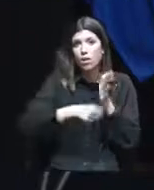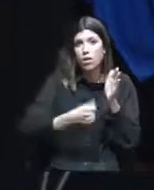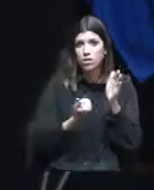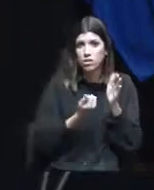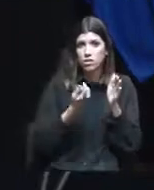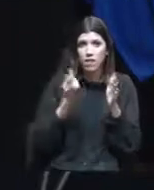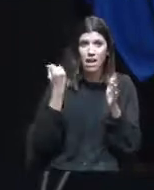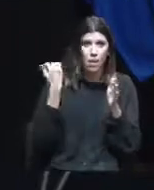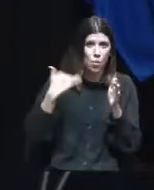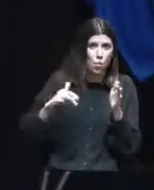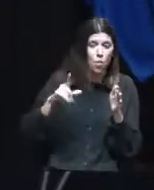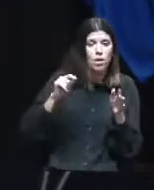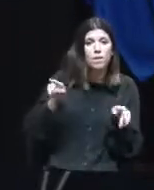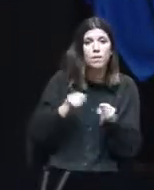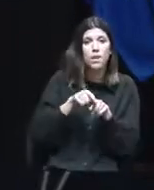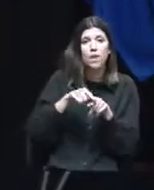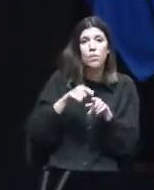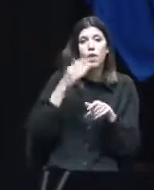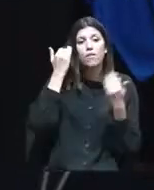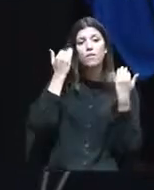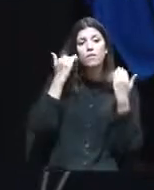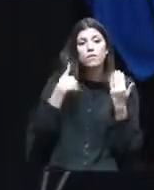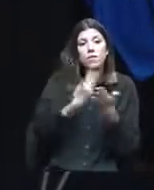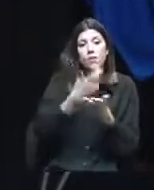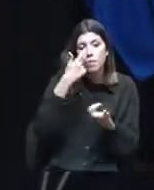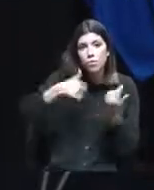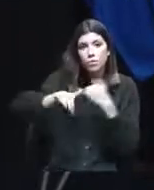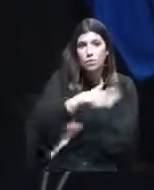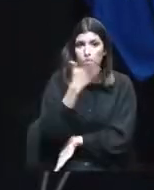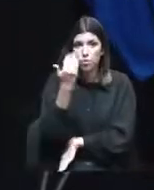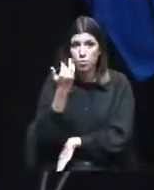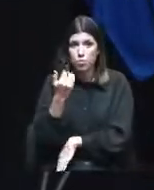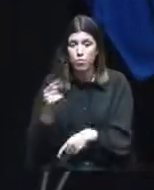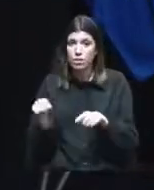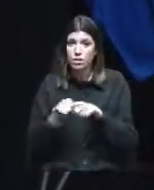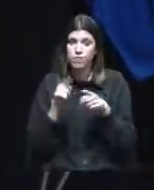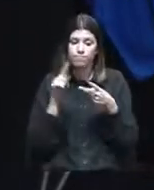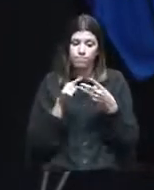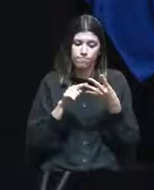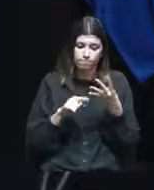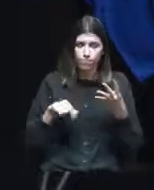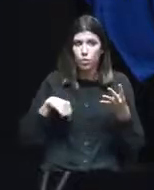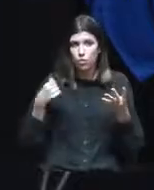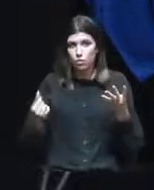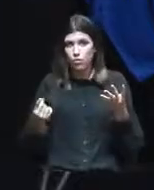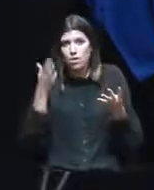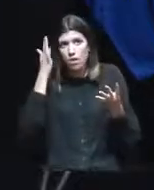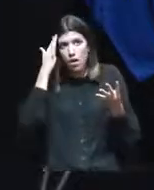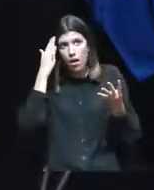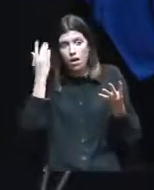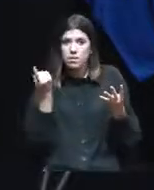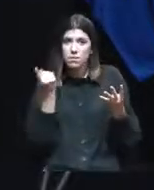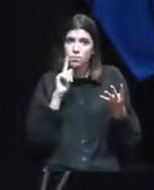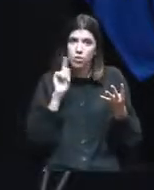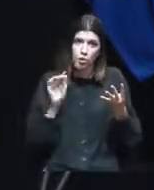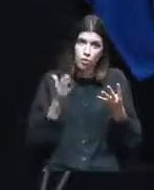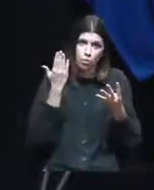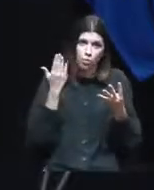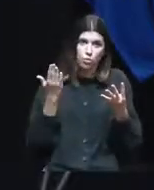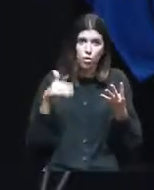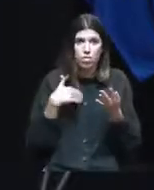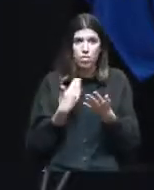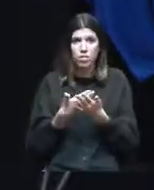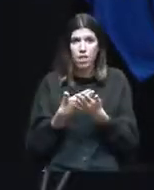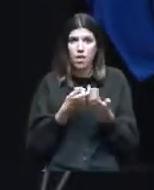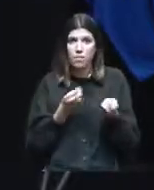de informação devida às populações. Tendo em consideração estes aspectos, os Verdes entendem que é fundamental instituir-se uma